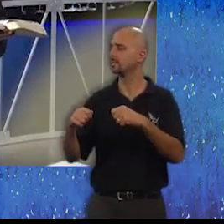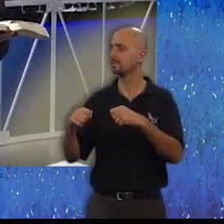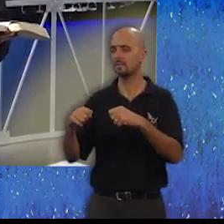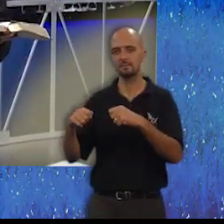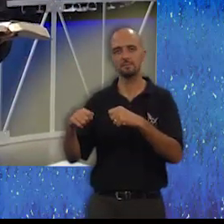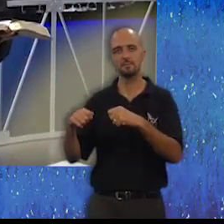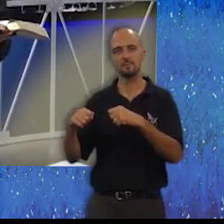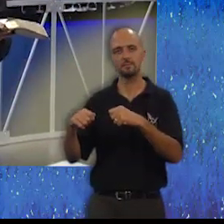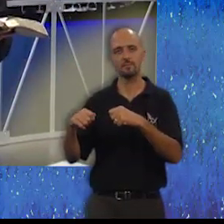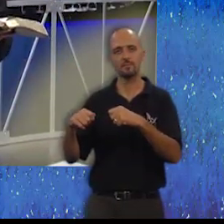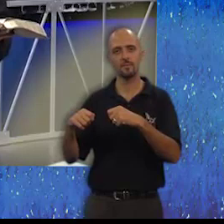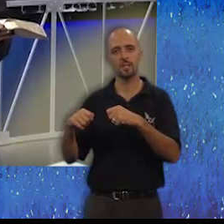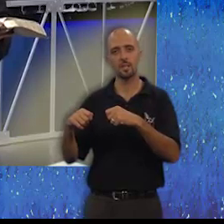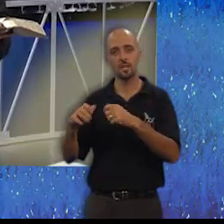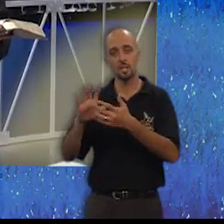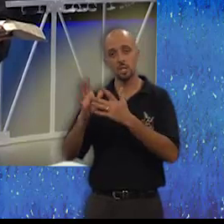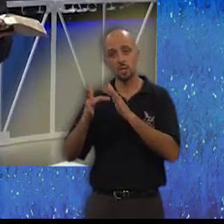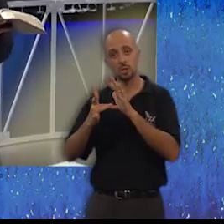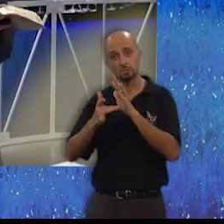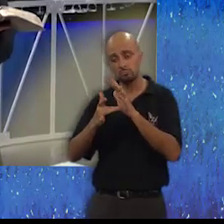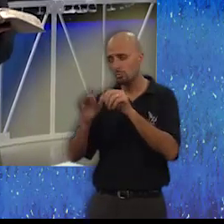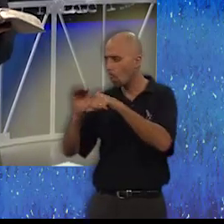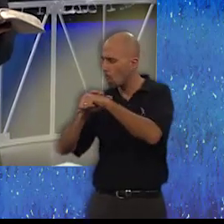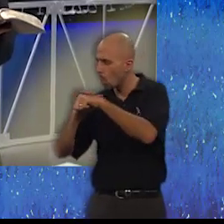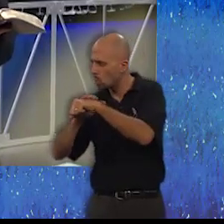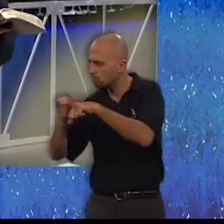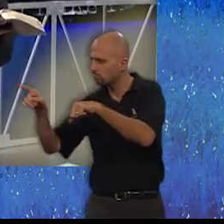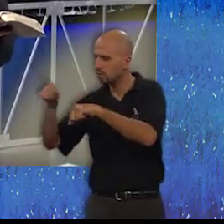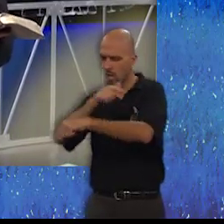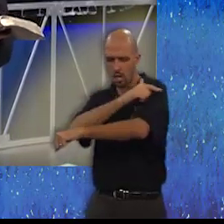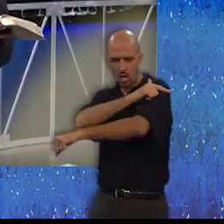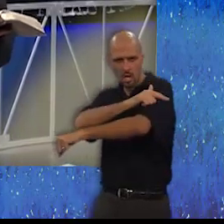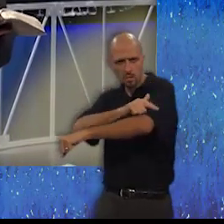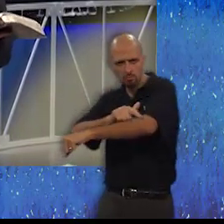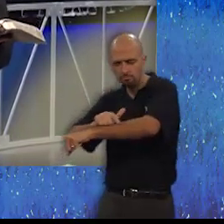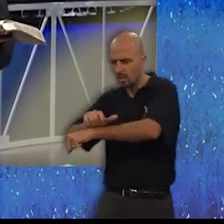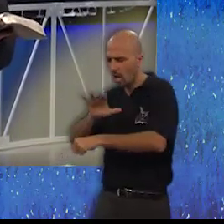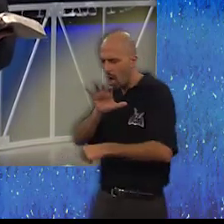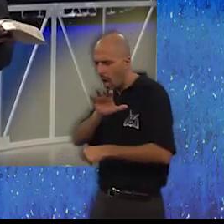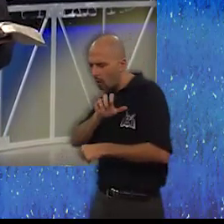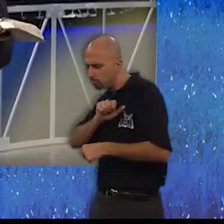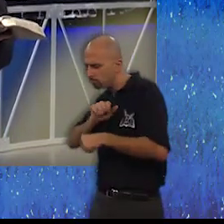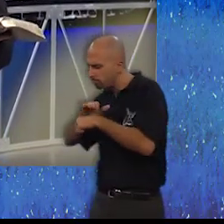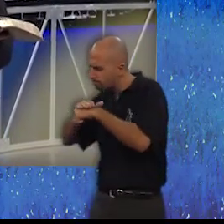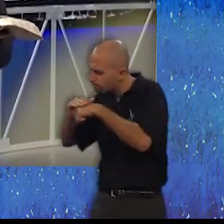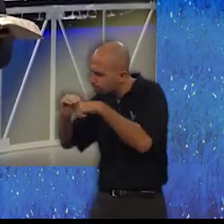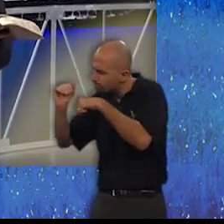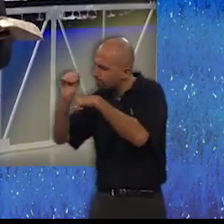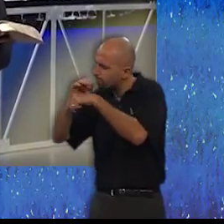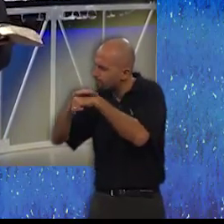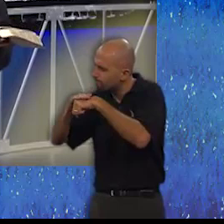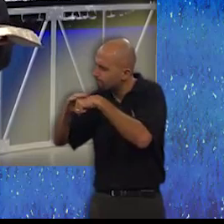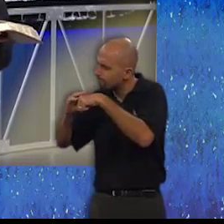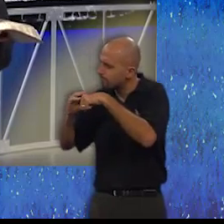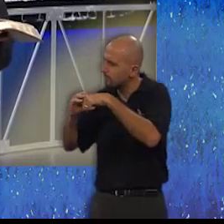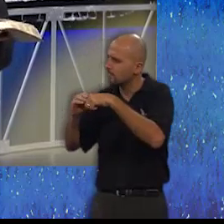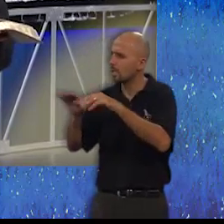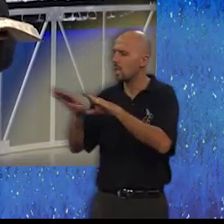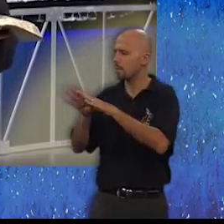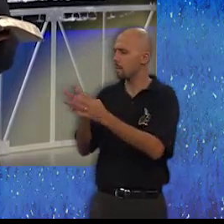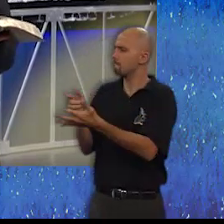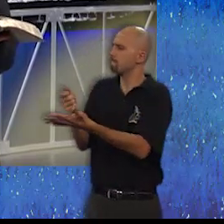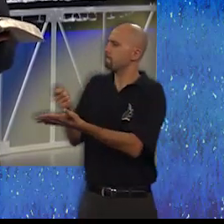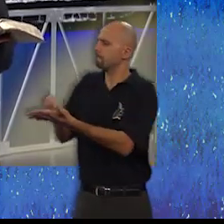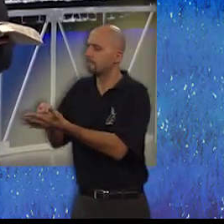trata Nicodemos como realmente ele precisava ser tratado, com respeito, com carinho, com amor, mas com firmeza.